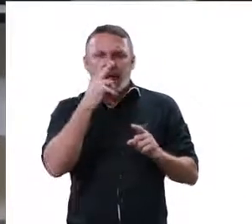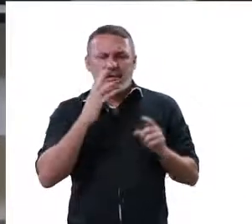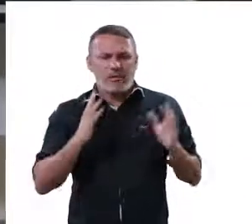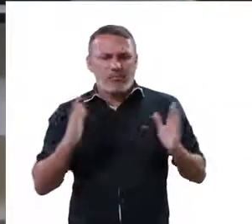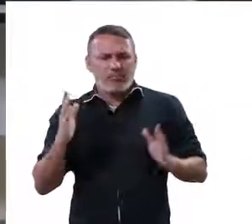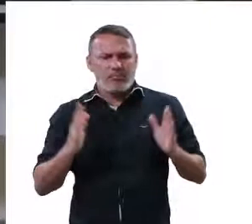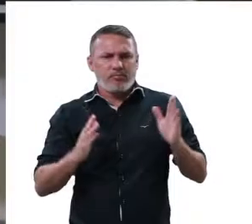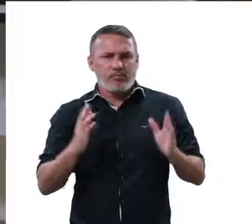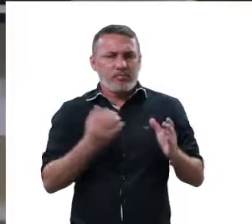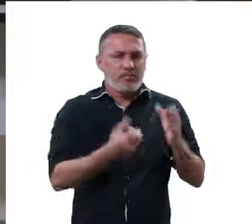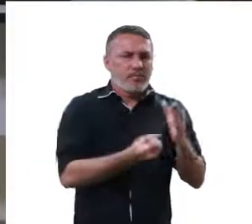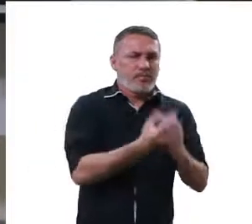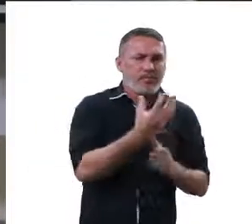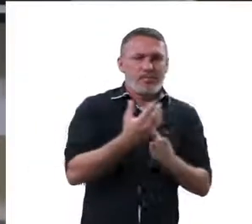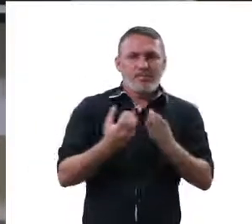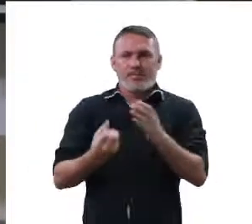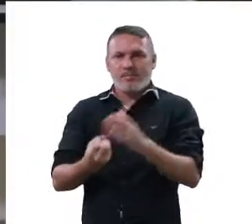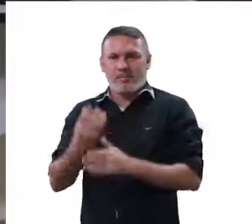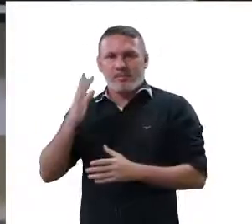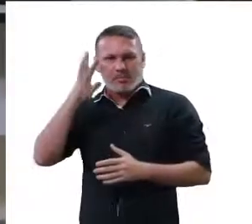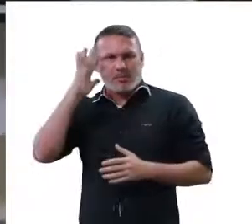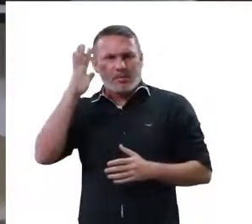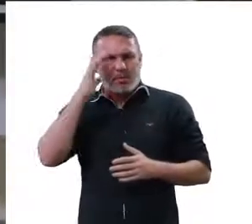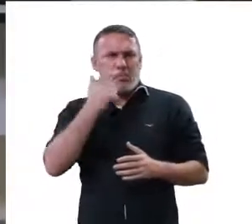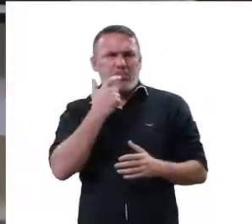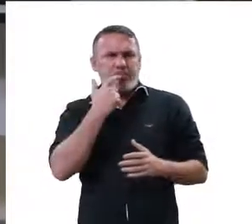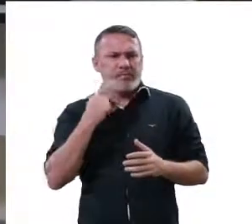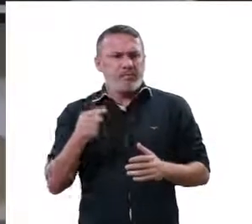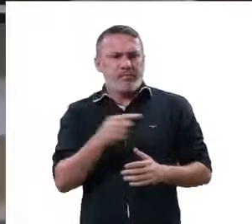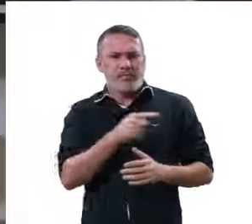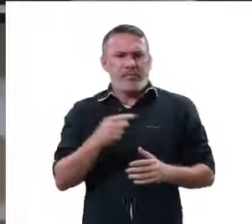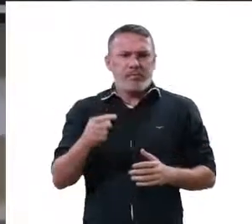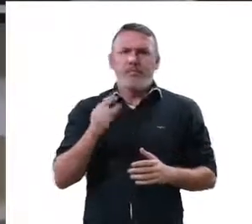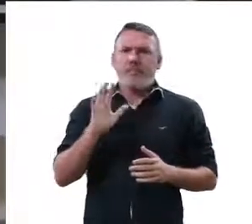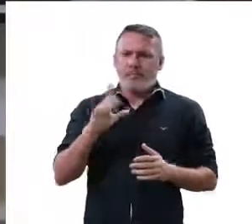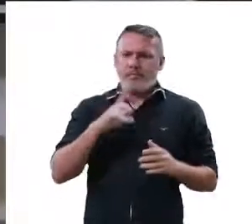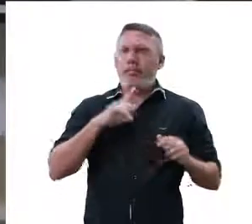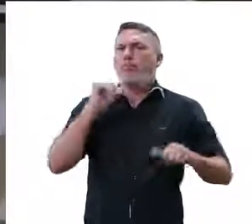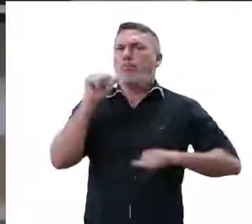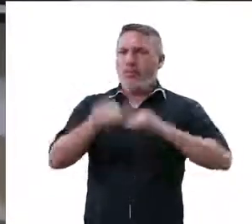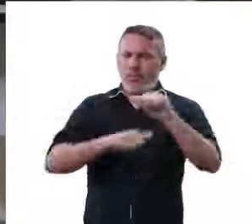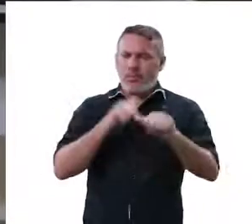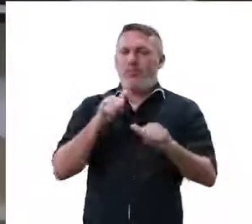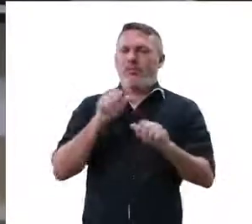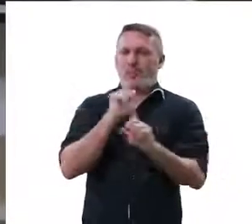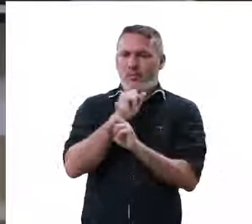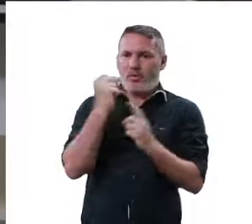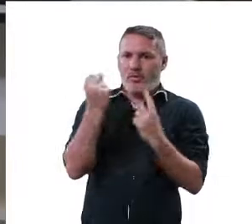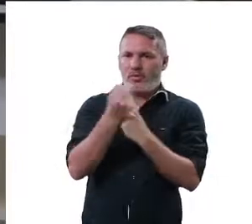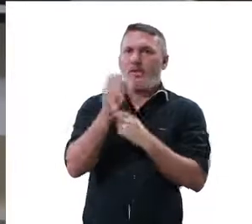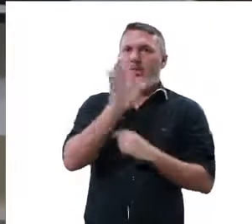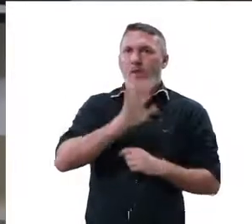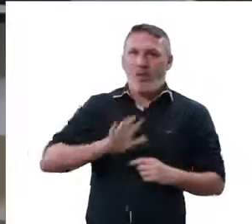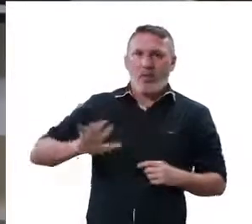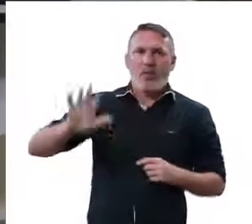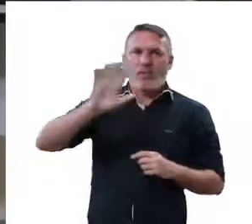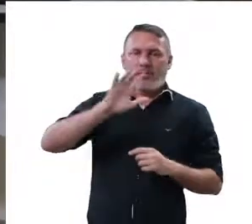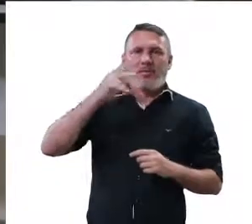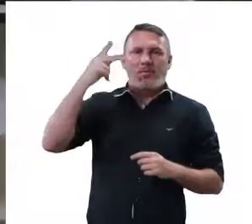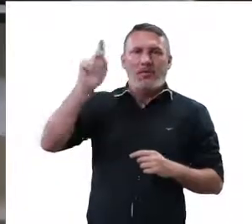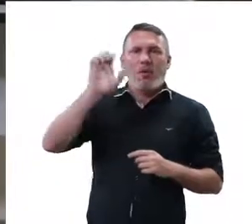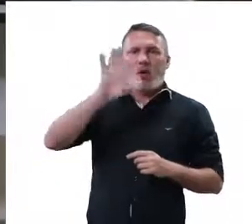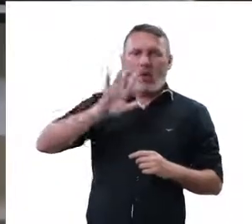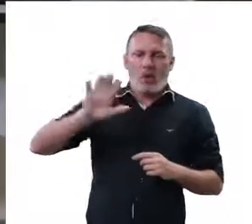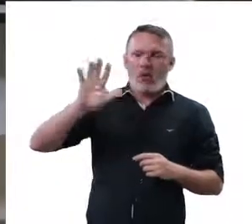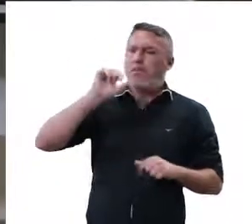tempo seja relativamente curto, muita coisa mudou nas sociedades europeias